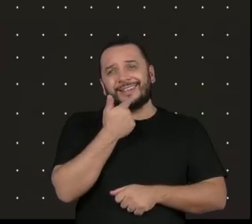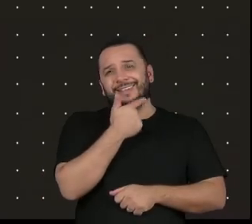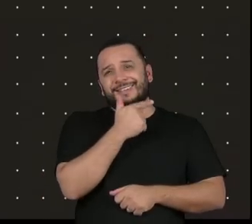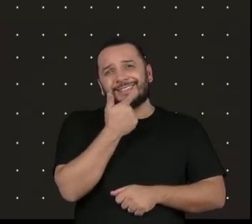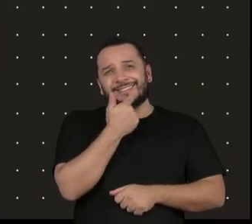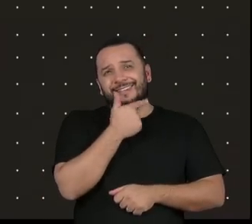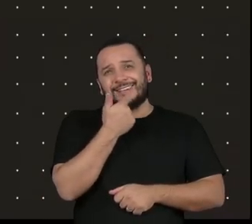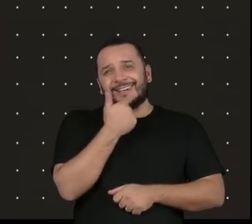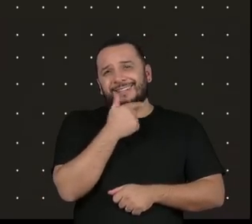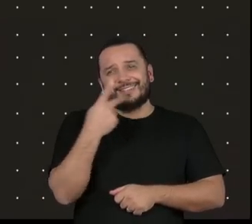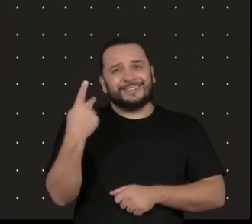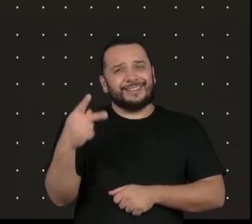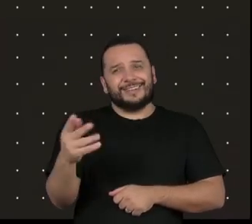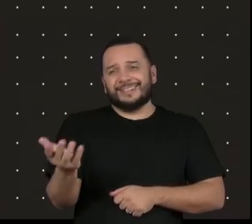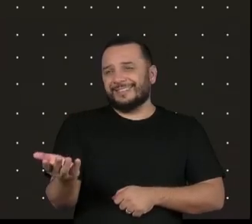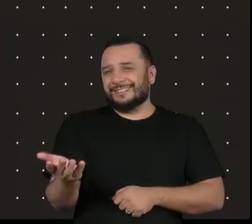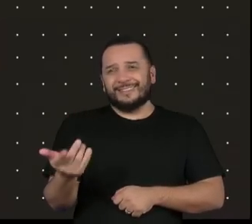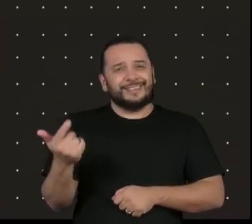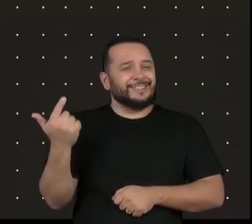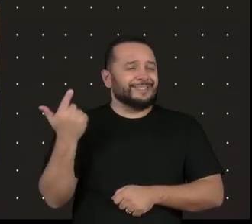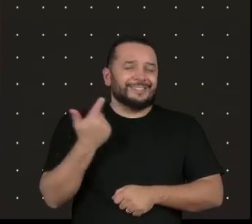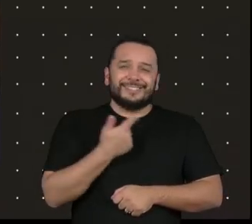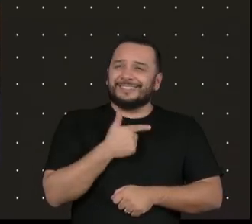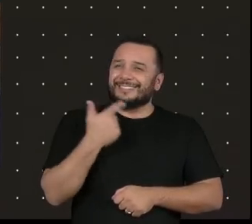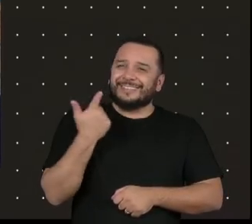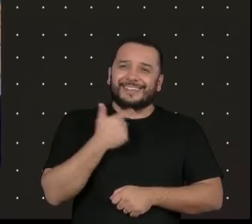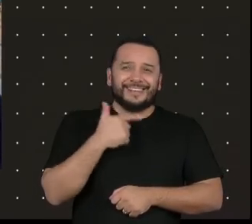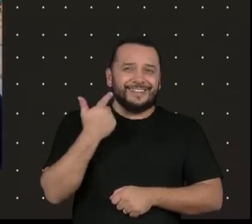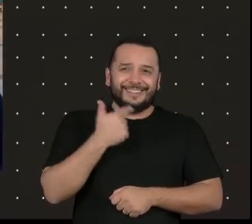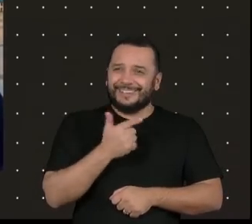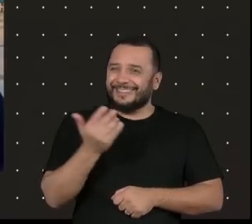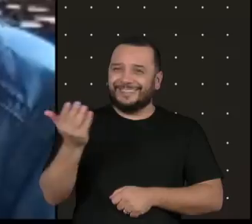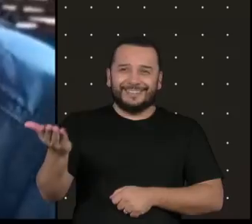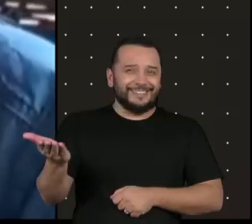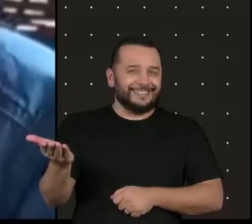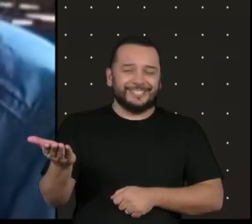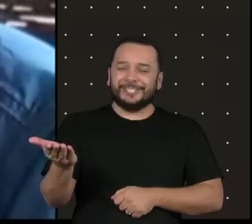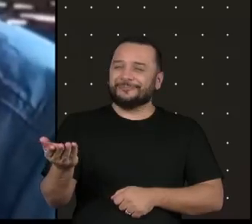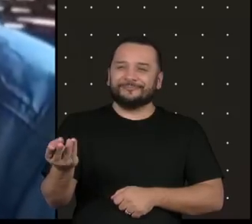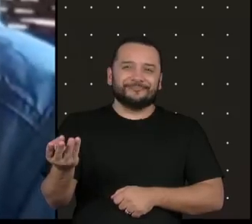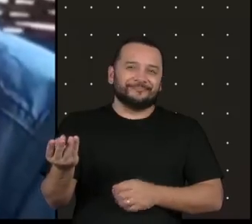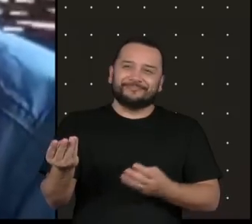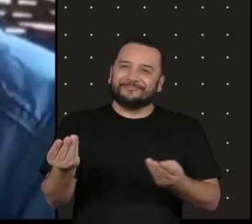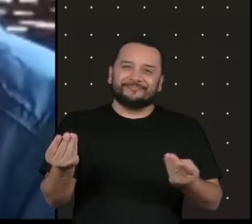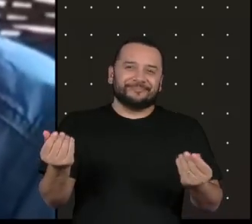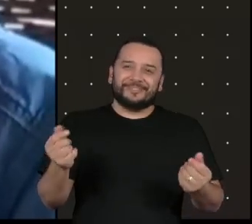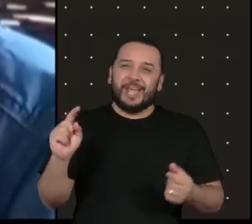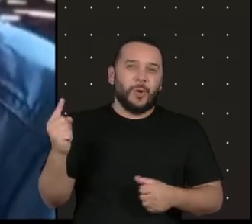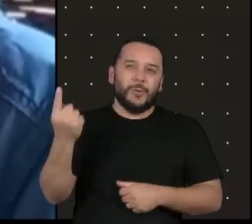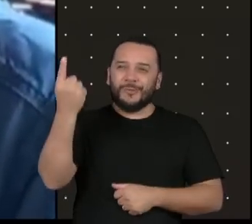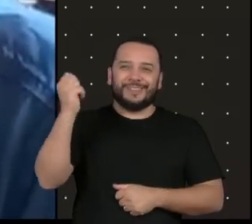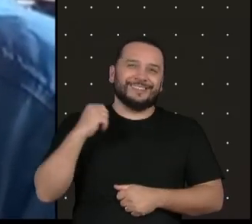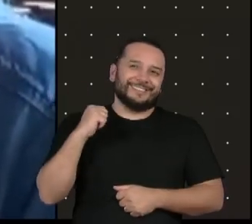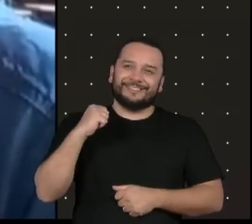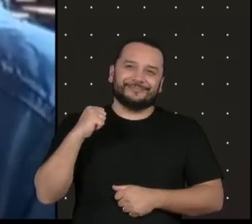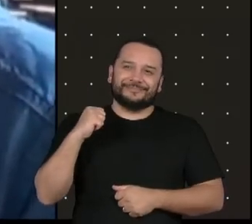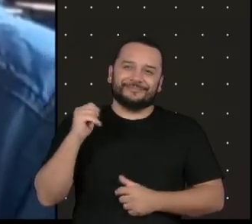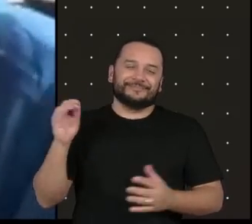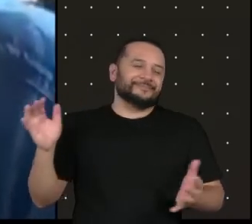a gargalhada proverbial di Itala, che è unica, è